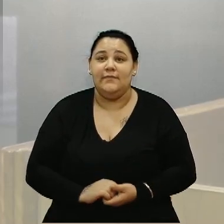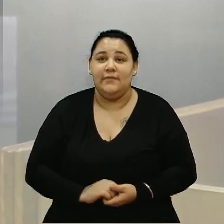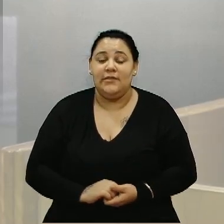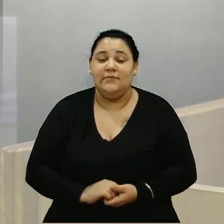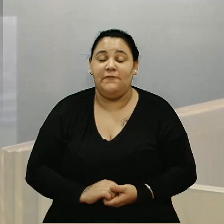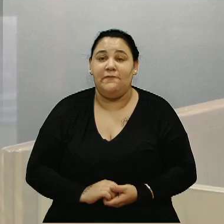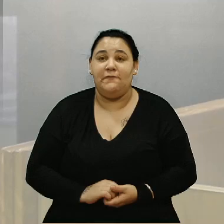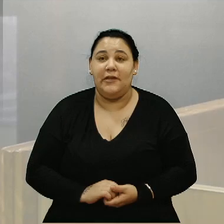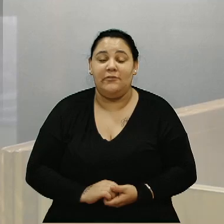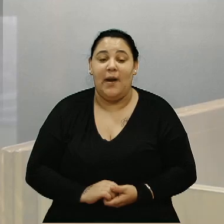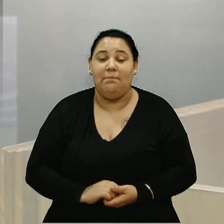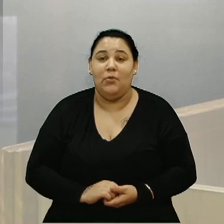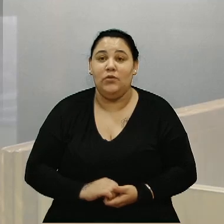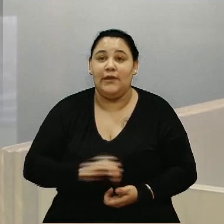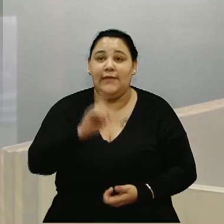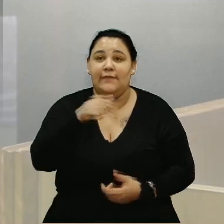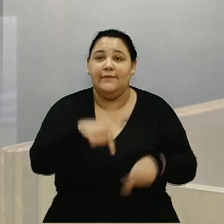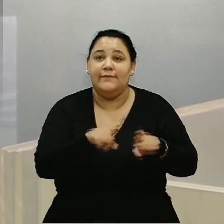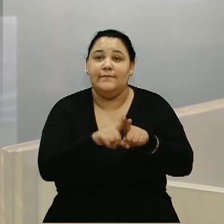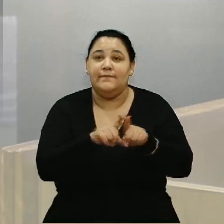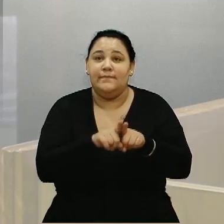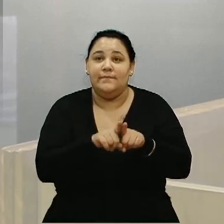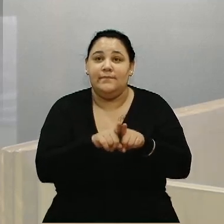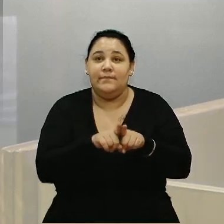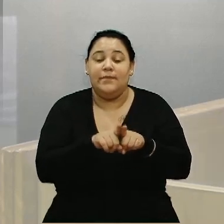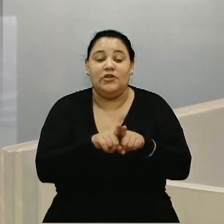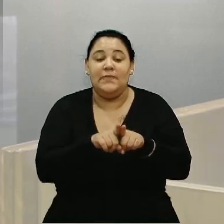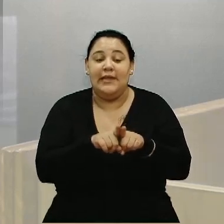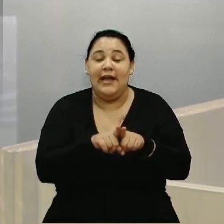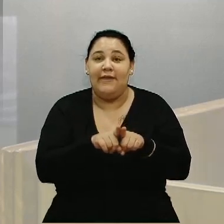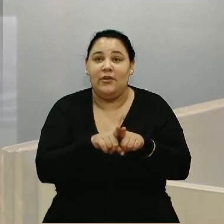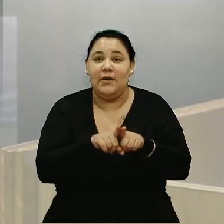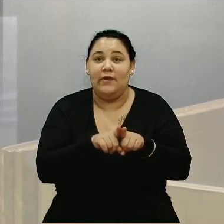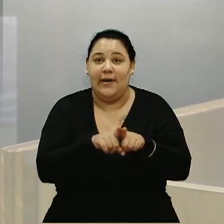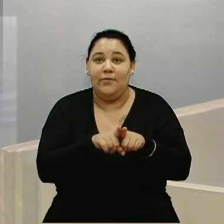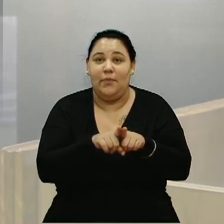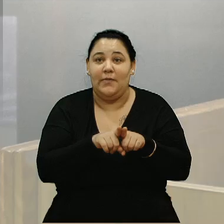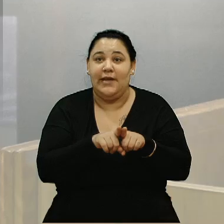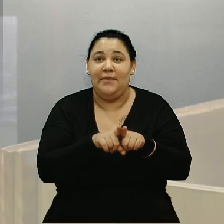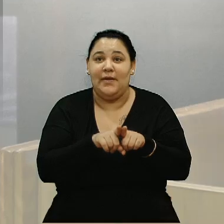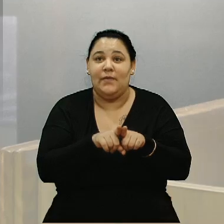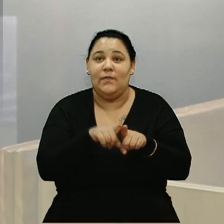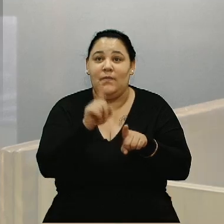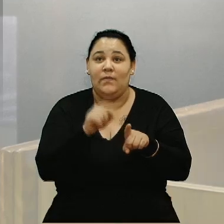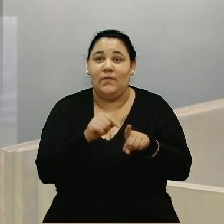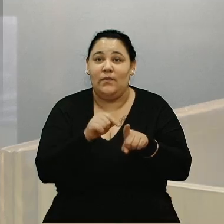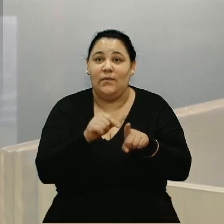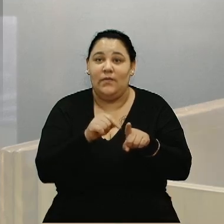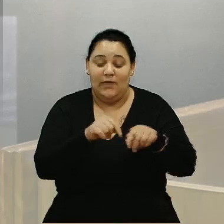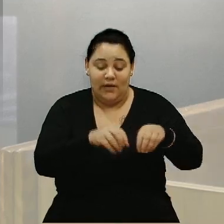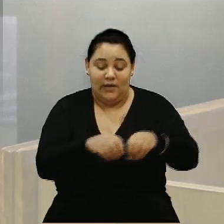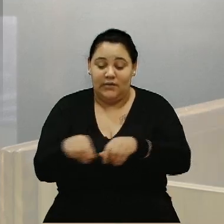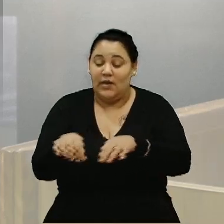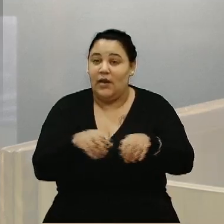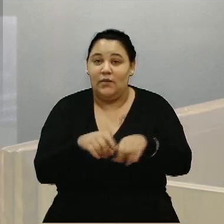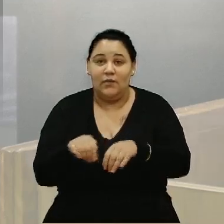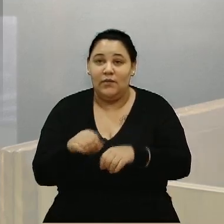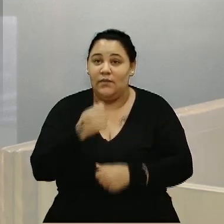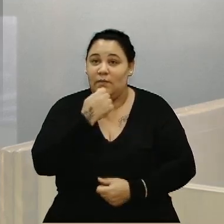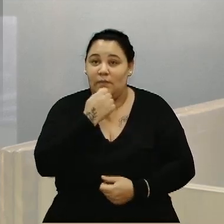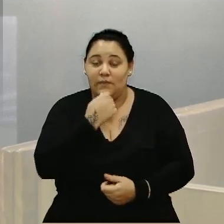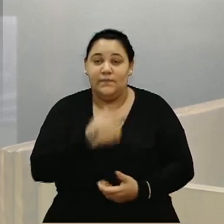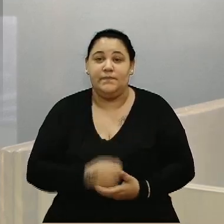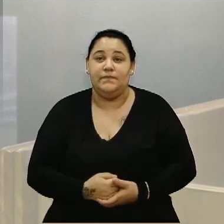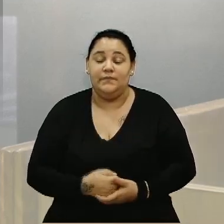Renato. Tem o buraco, tem as lâmpadas, tem cascalho, tem uma série